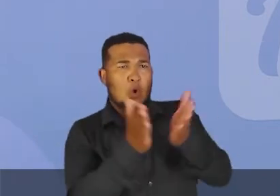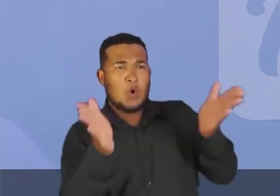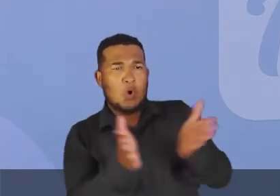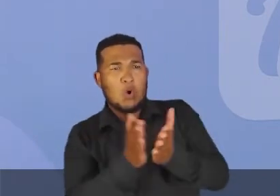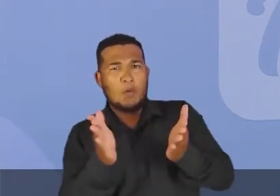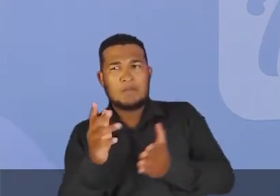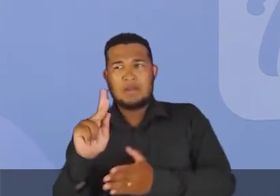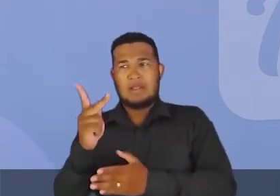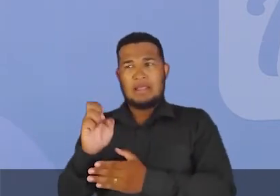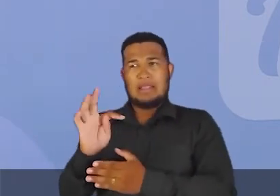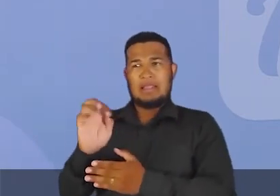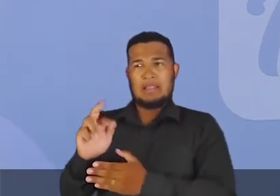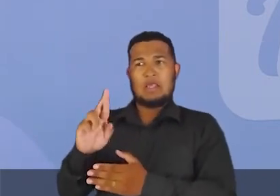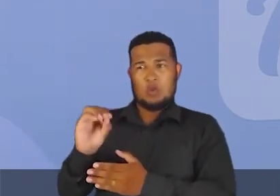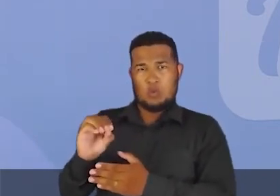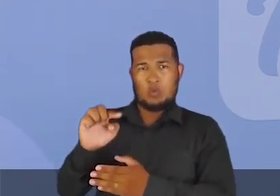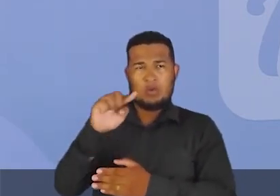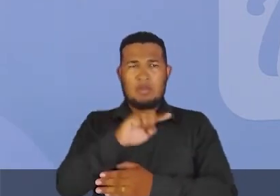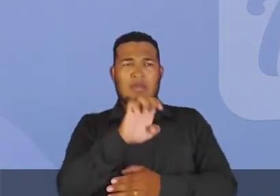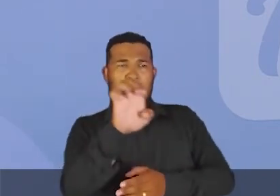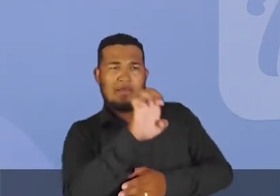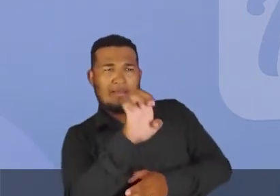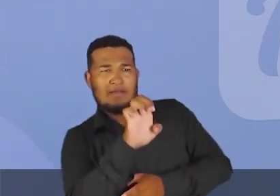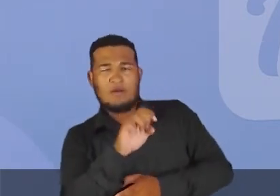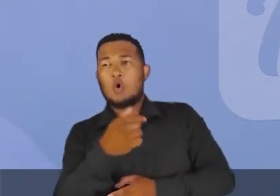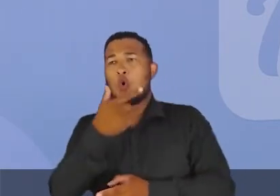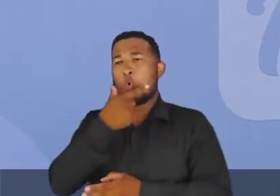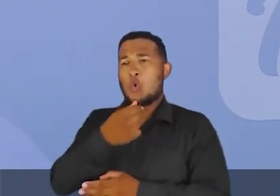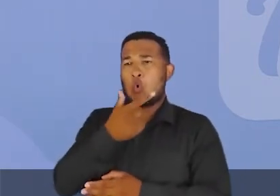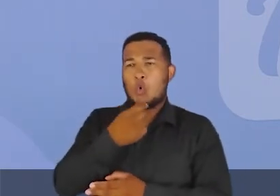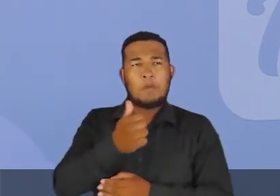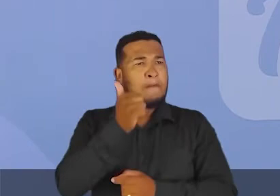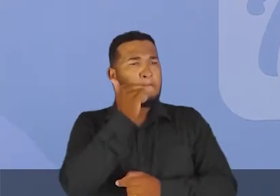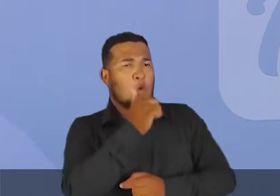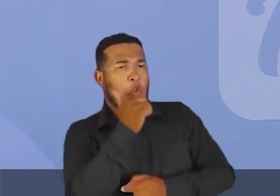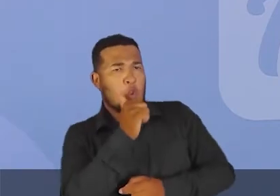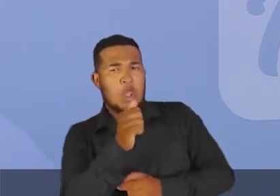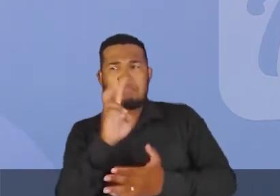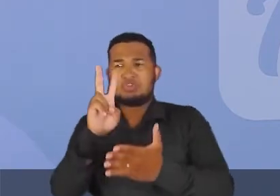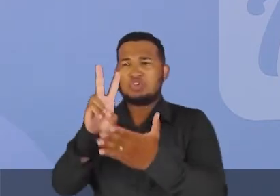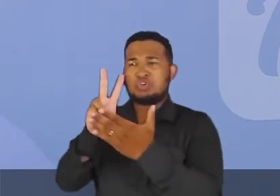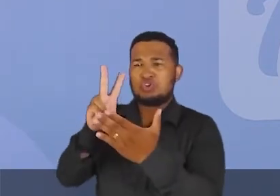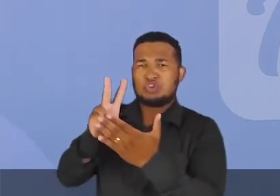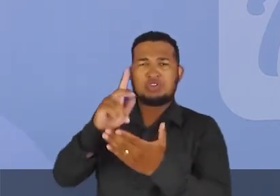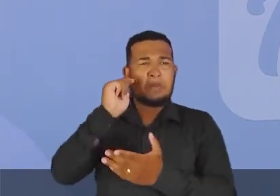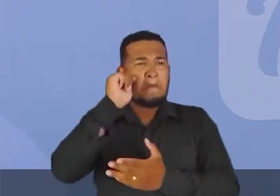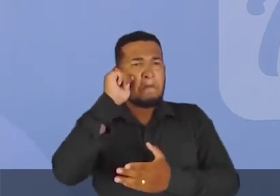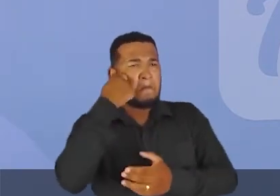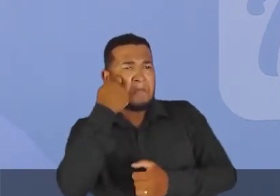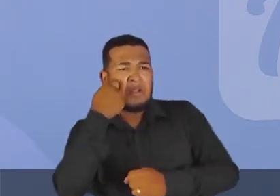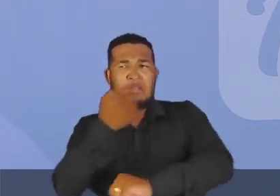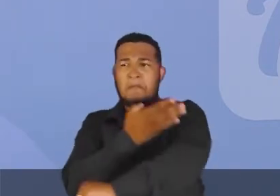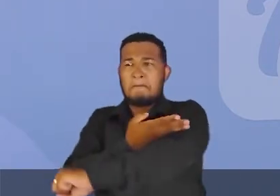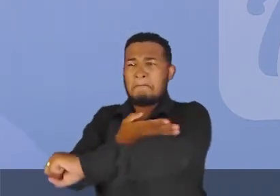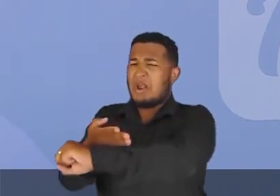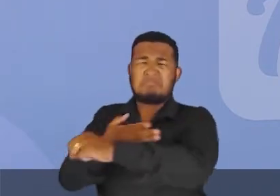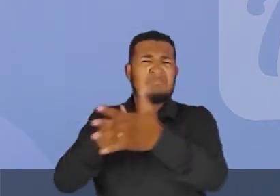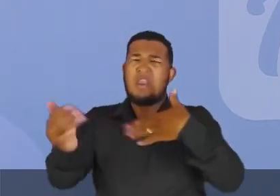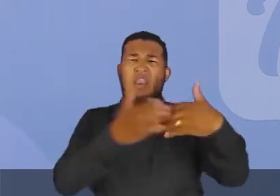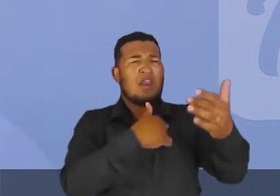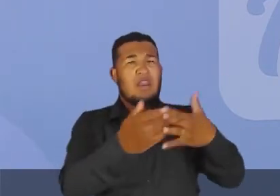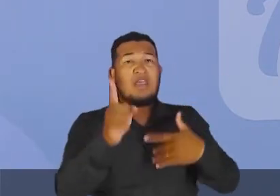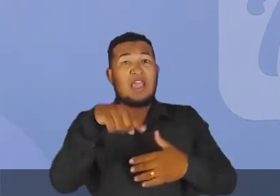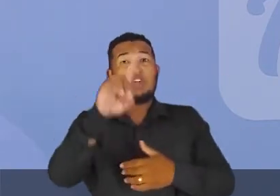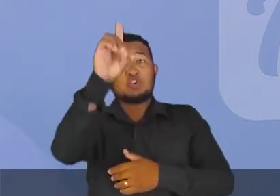heterossexual, homossexual, homem, mulher, não importa, indígena, preto, branco, não importa.